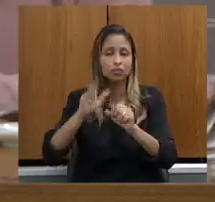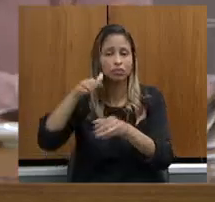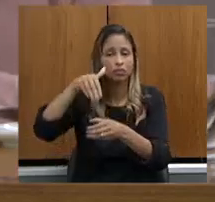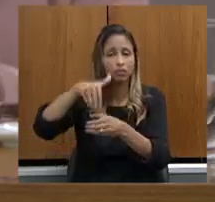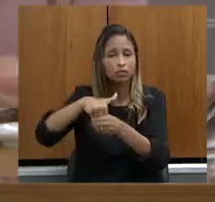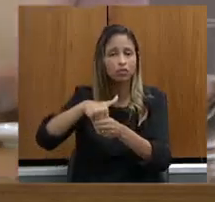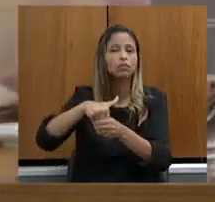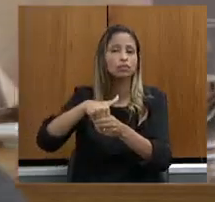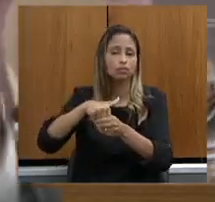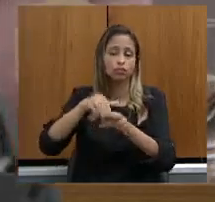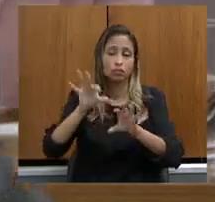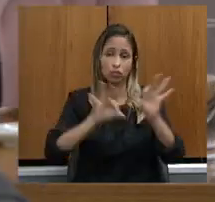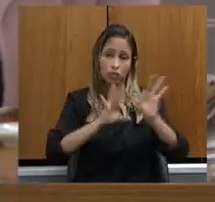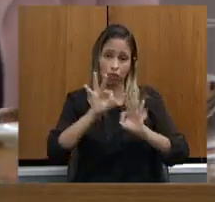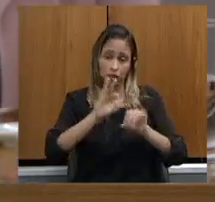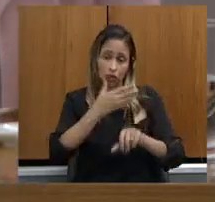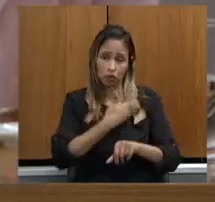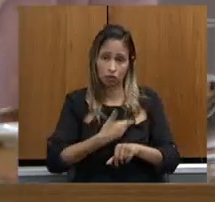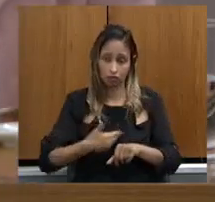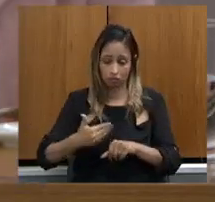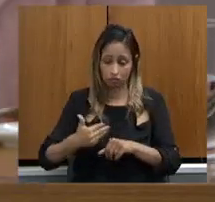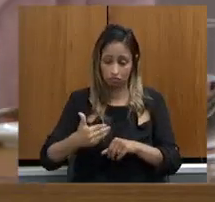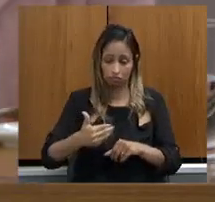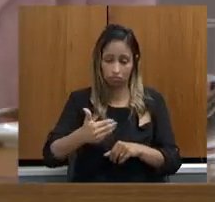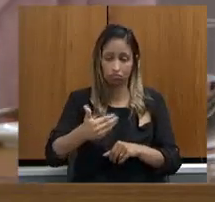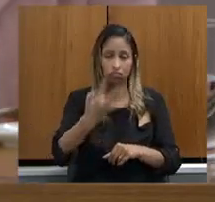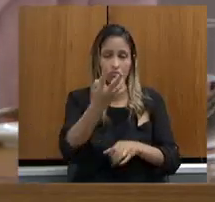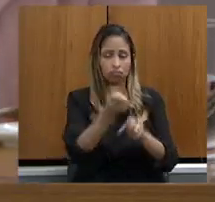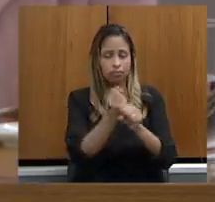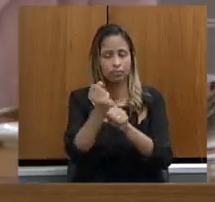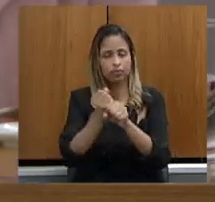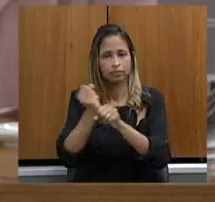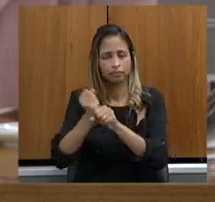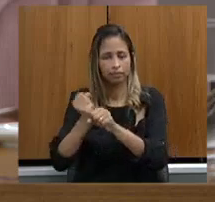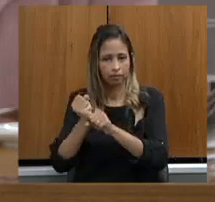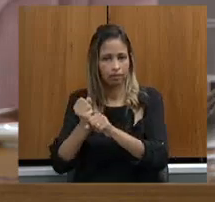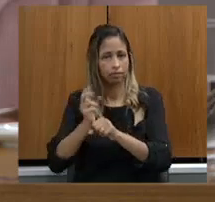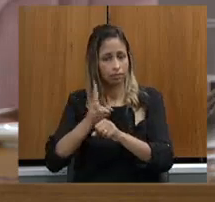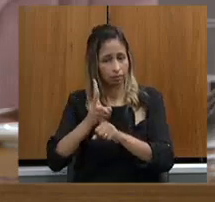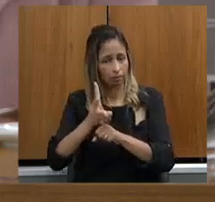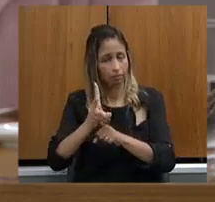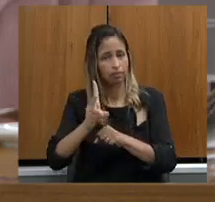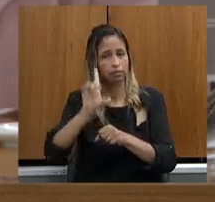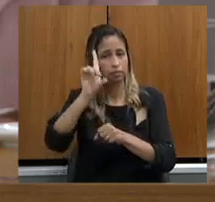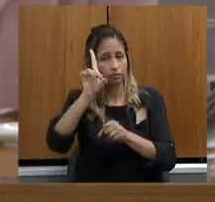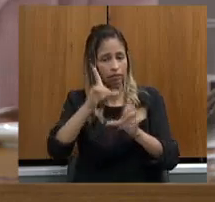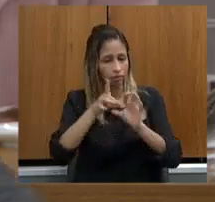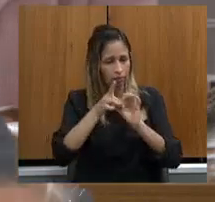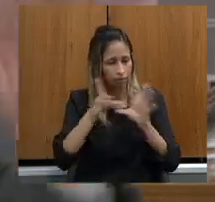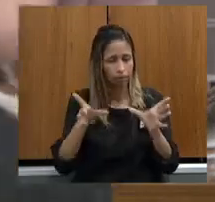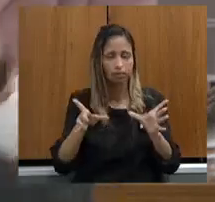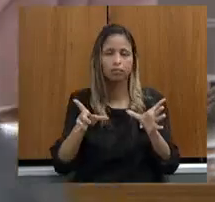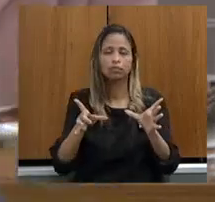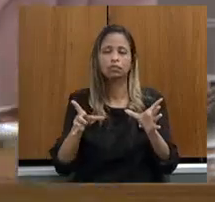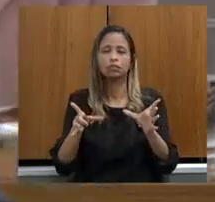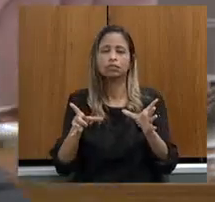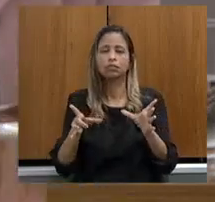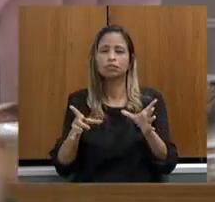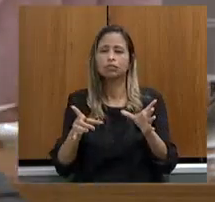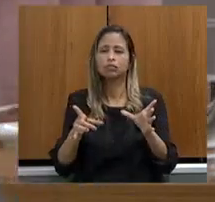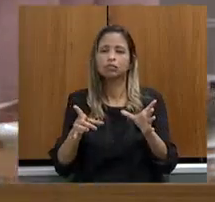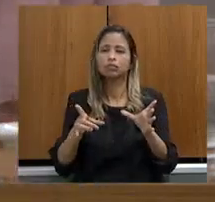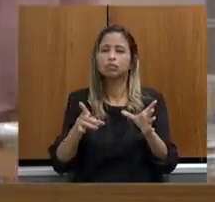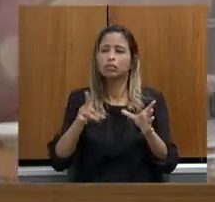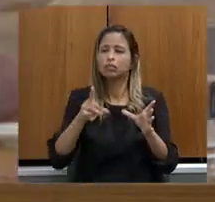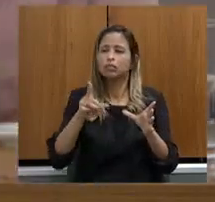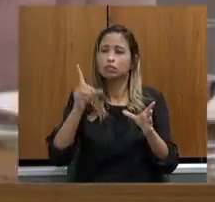os projetos do governo nos próximos quatro anos sempre de forma democrática republicana a exaustão